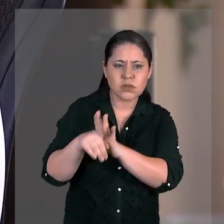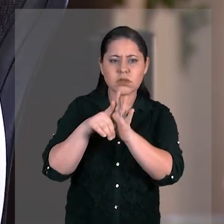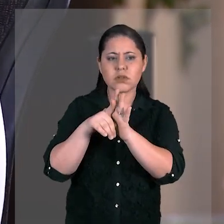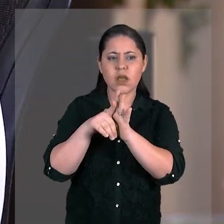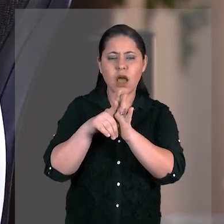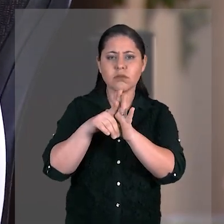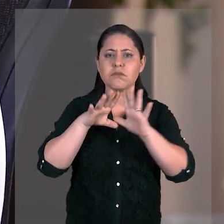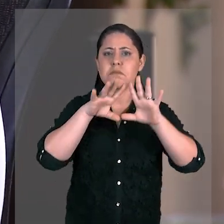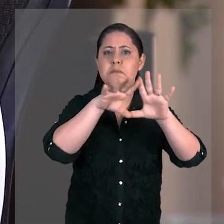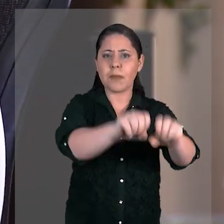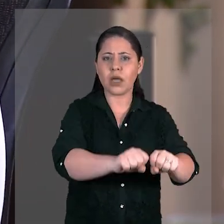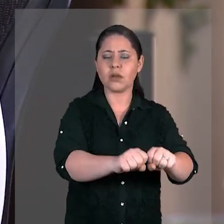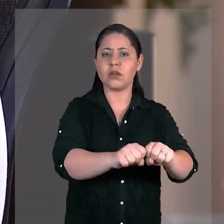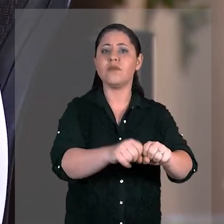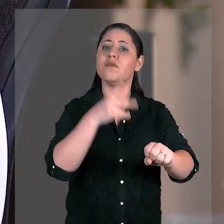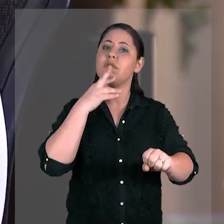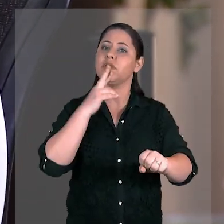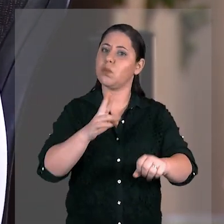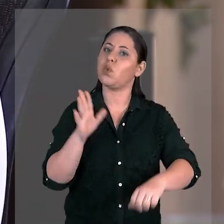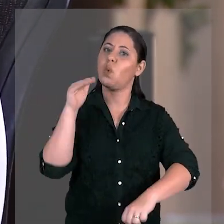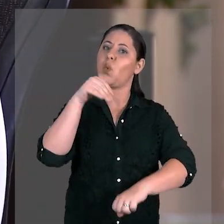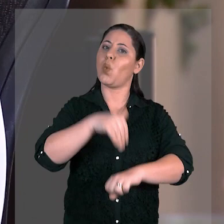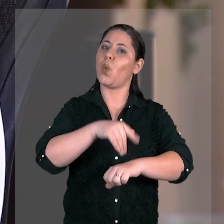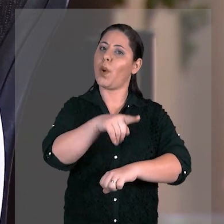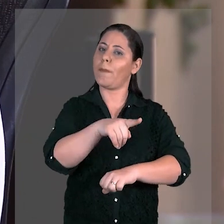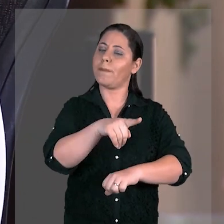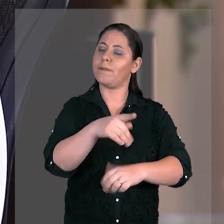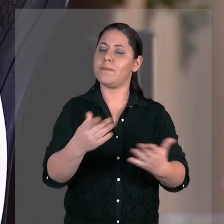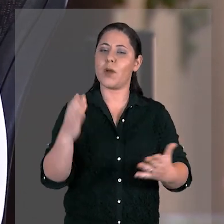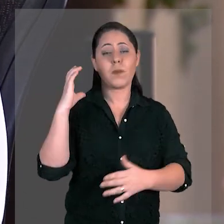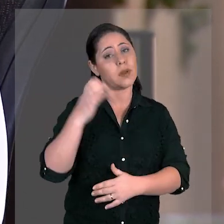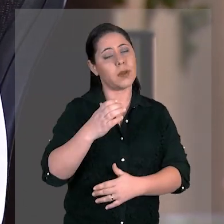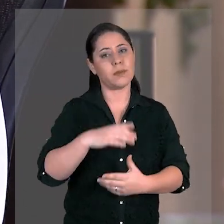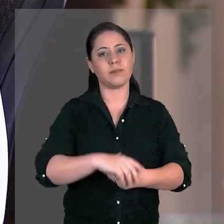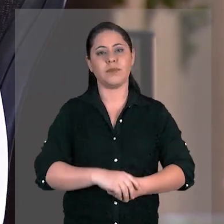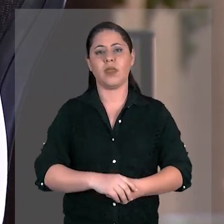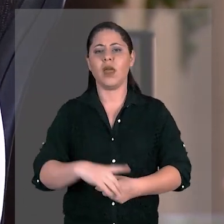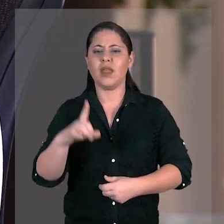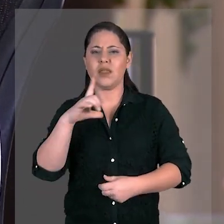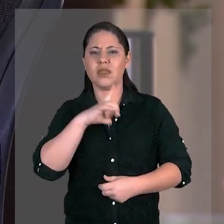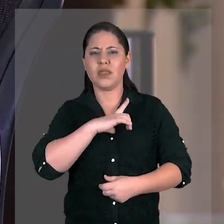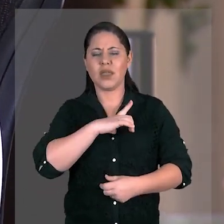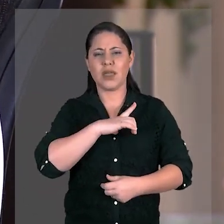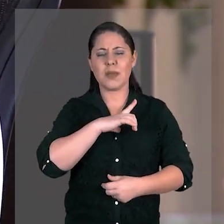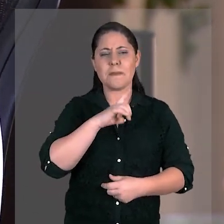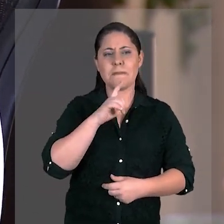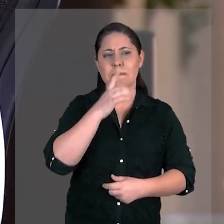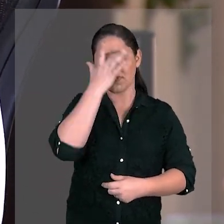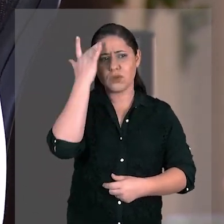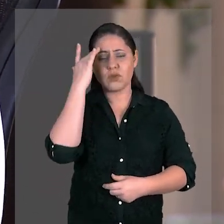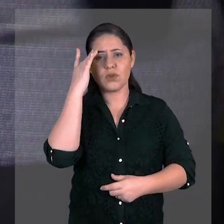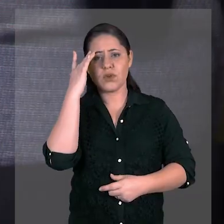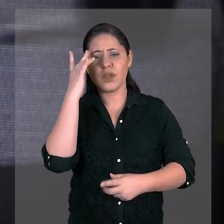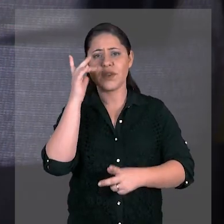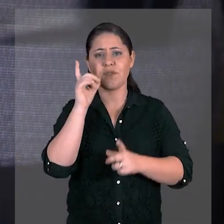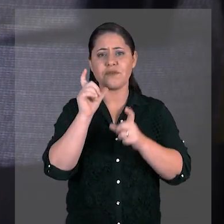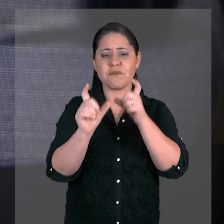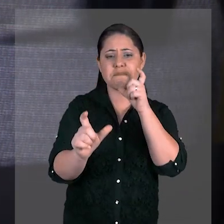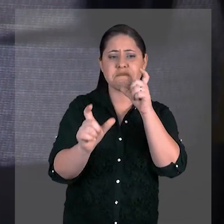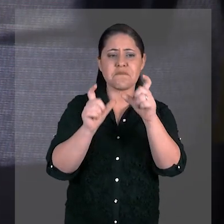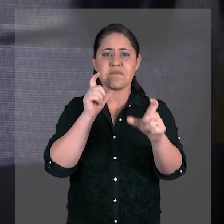situações, por exemplo, de pessoas que falam palavra de baixo